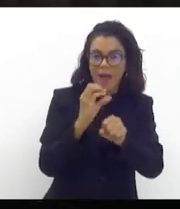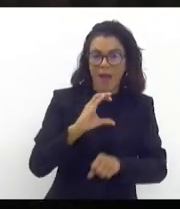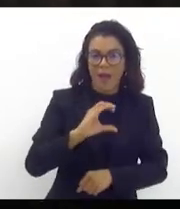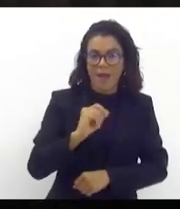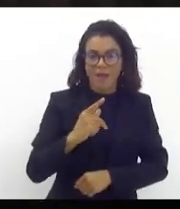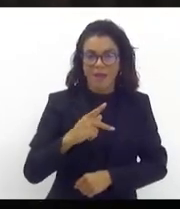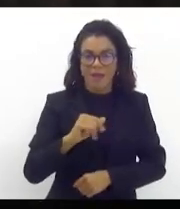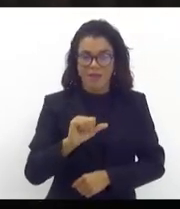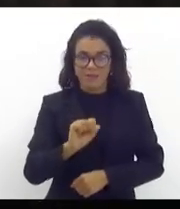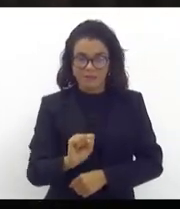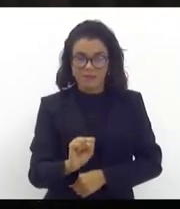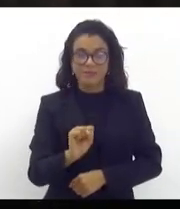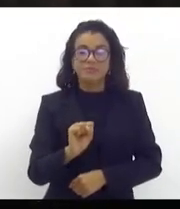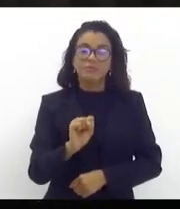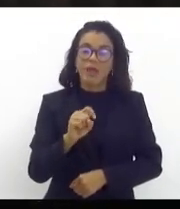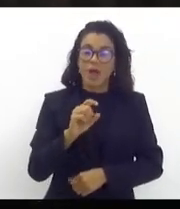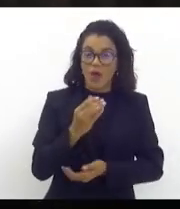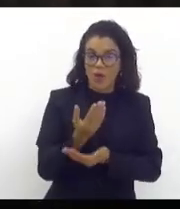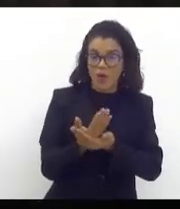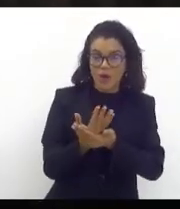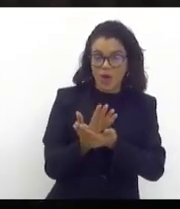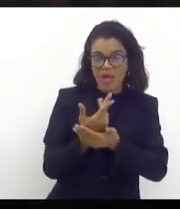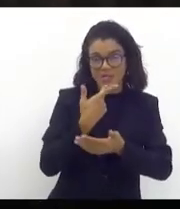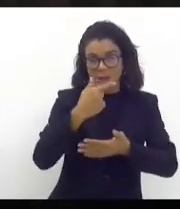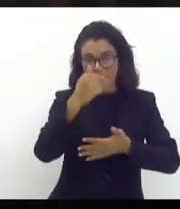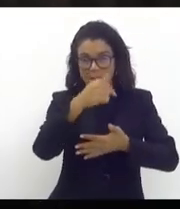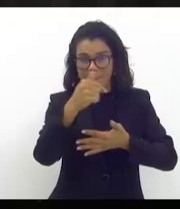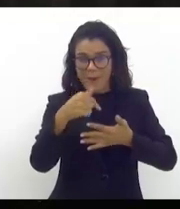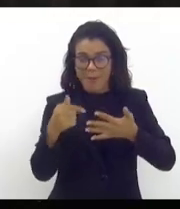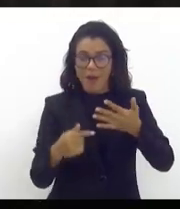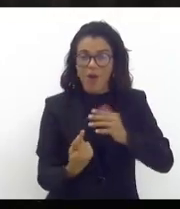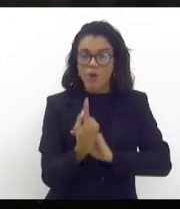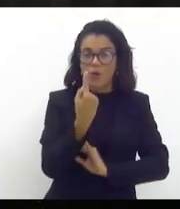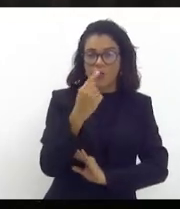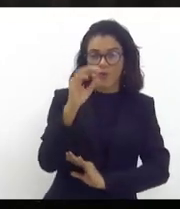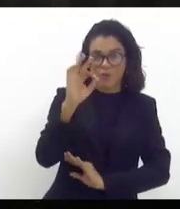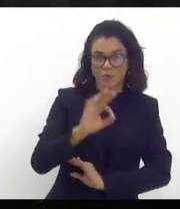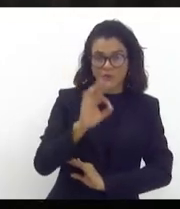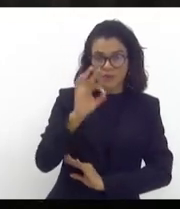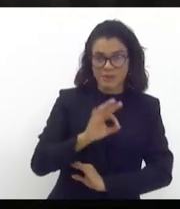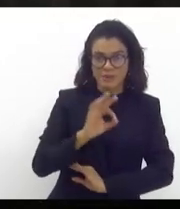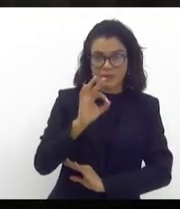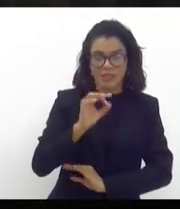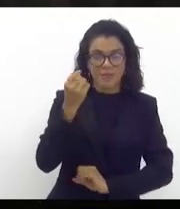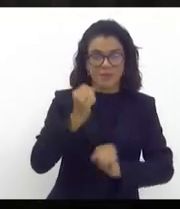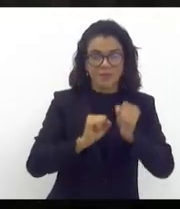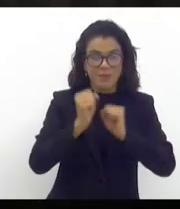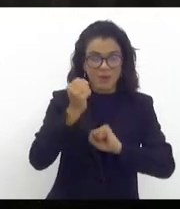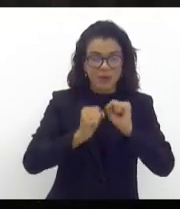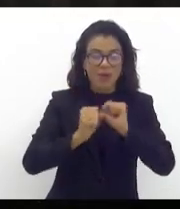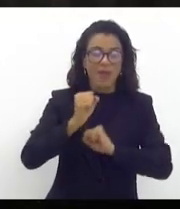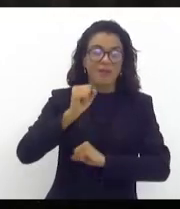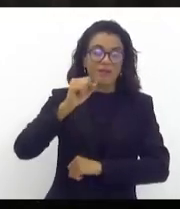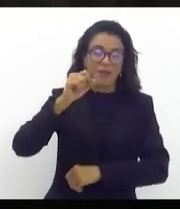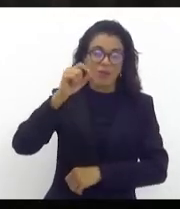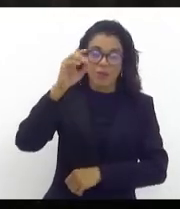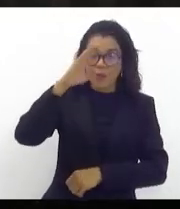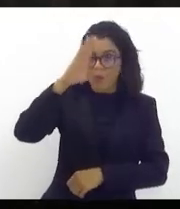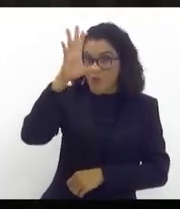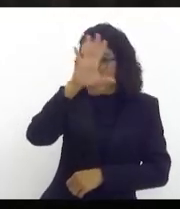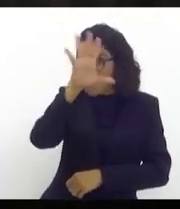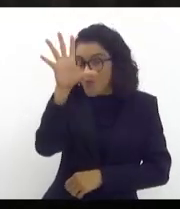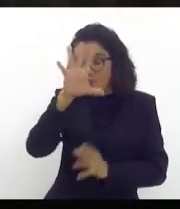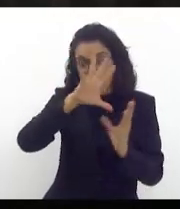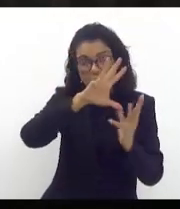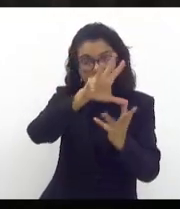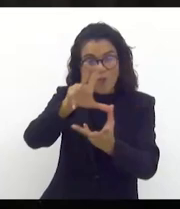dão conta que a UERJ é citada em 1% da produção acadêmica do mundo inteiro. Ou seja, 1% de